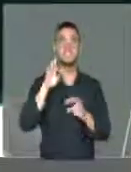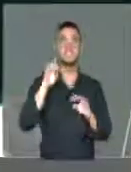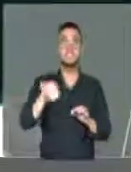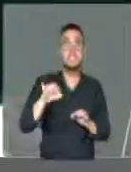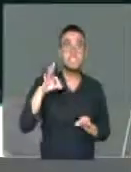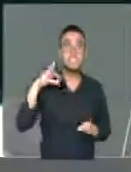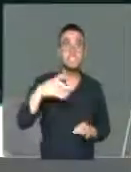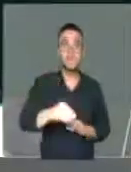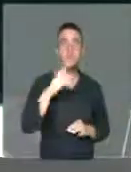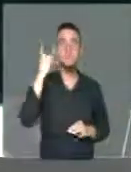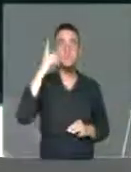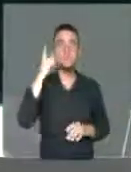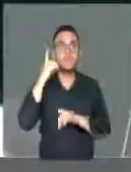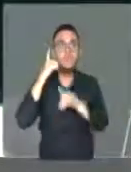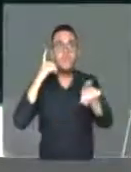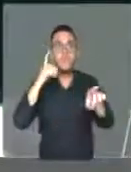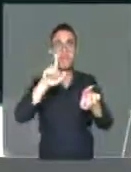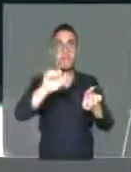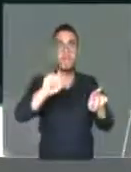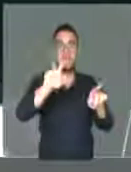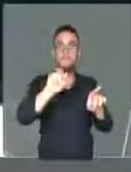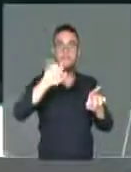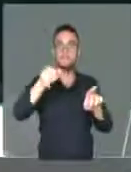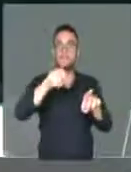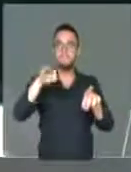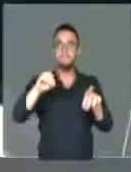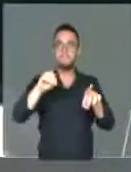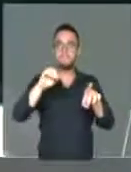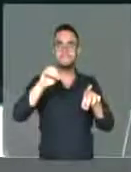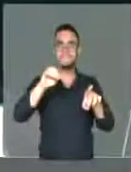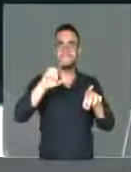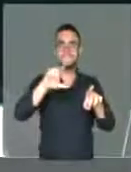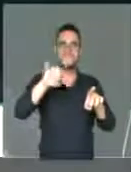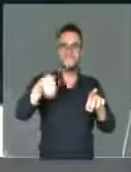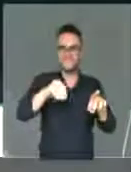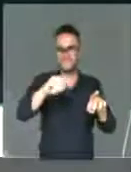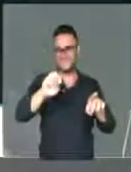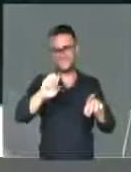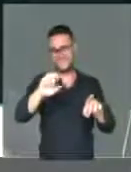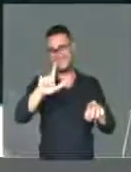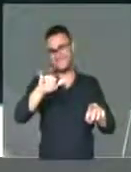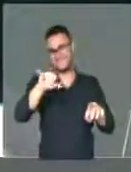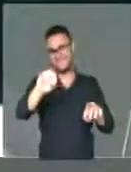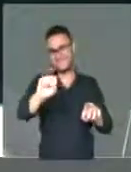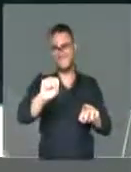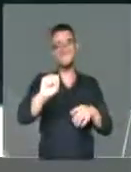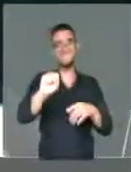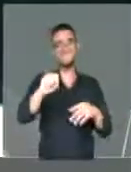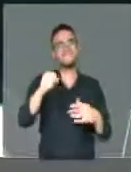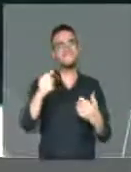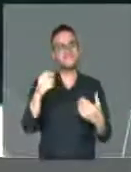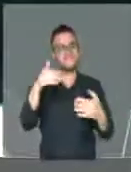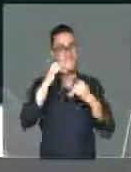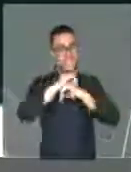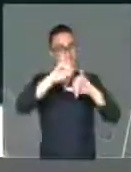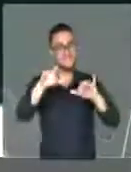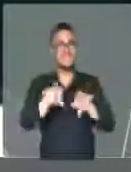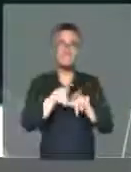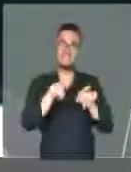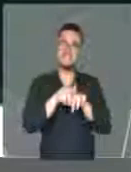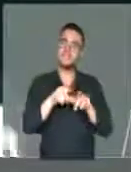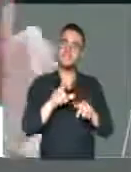deputados que estão na Lava Jato, que o Joelhos denunciou, entregassem os cargos também. Saísse daqui para